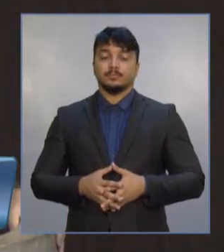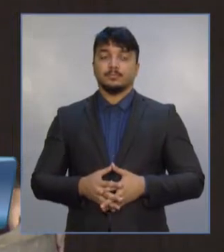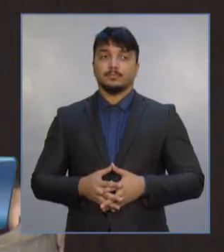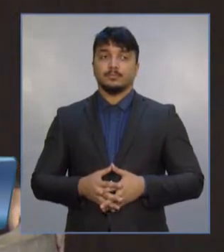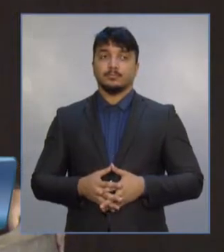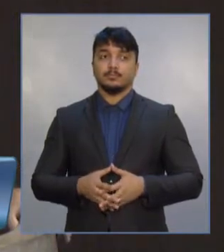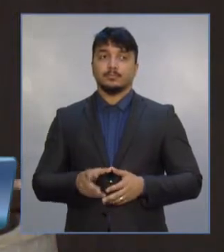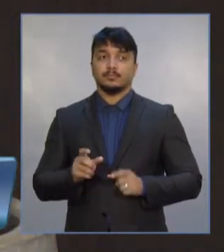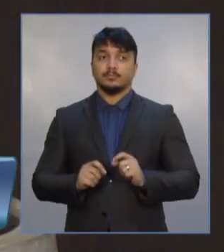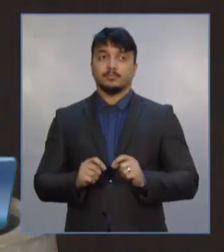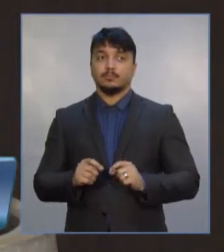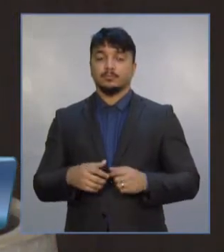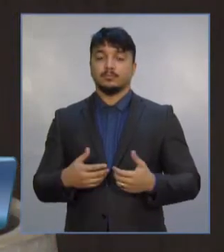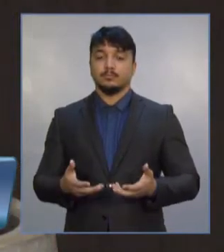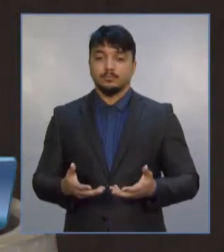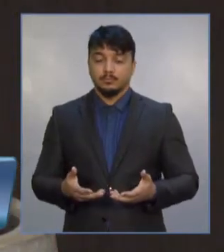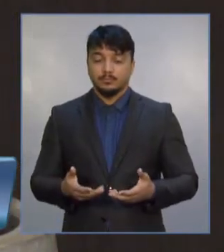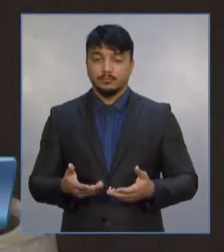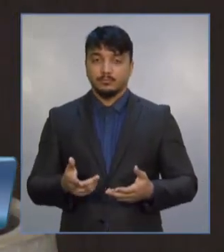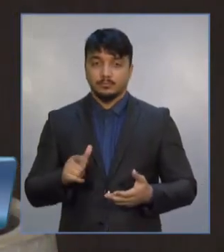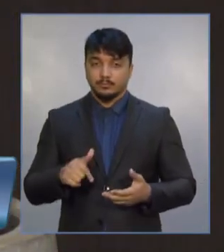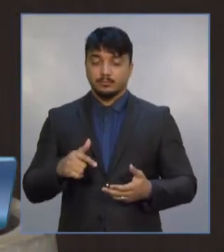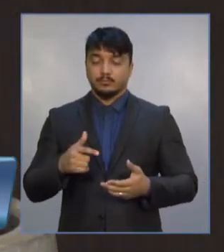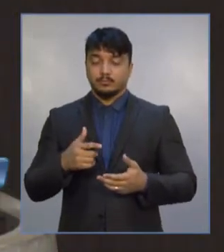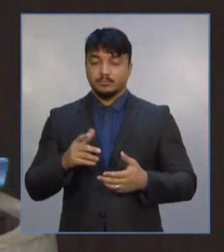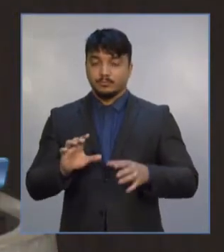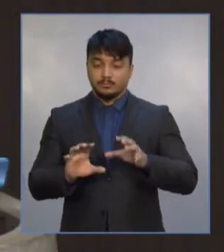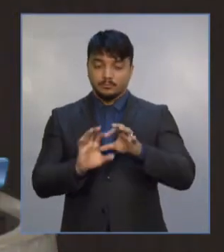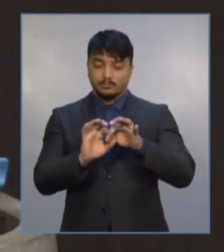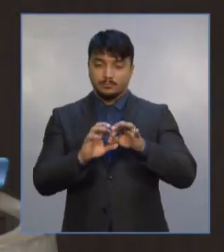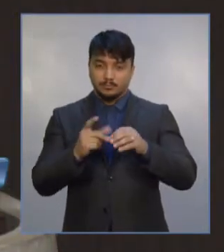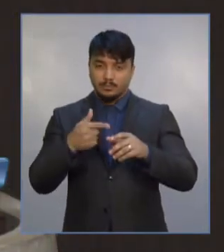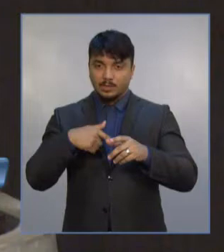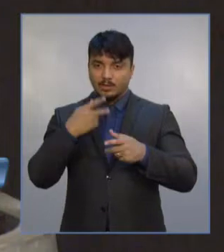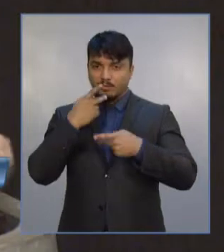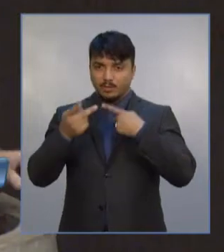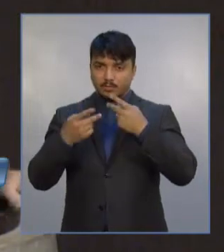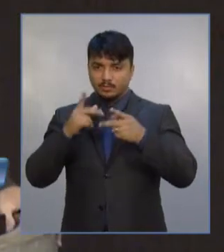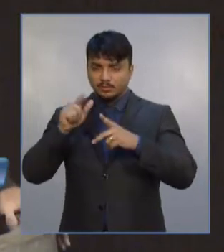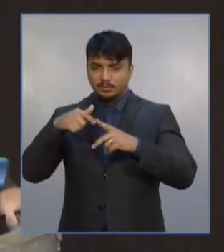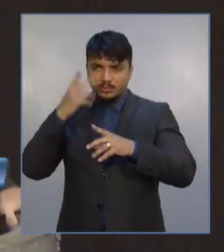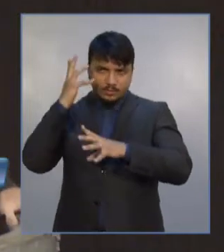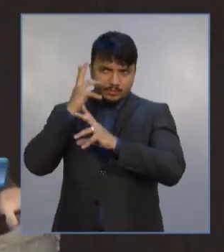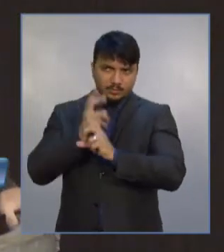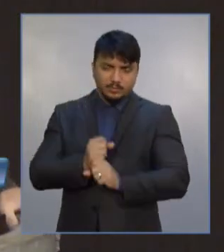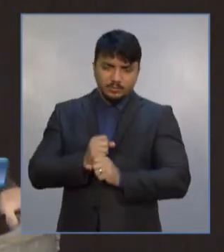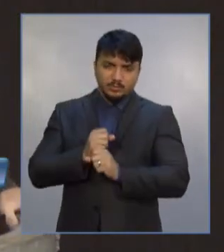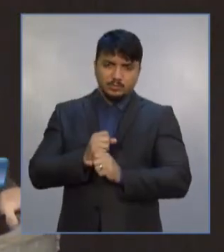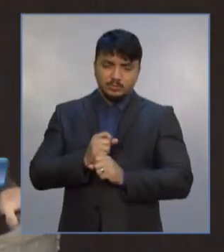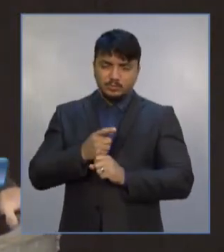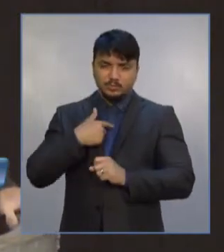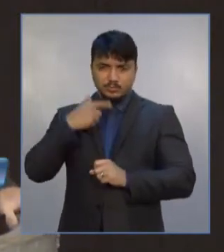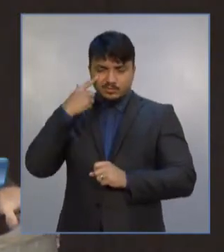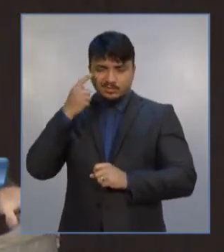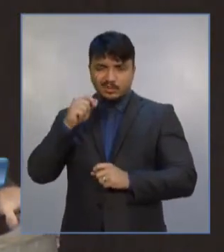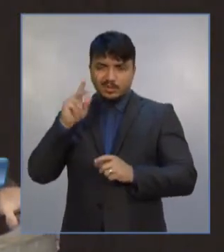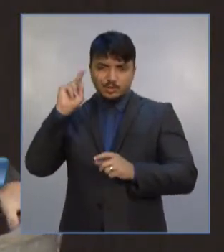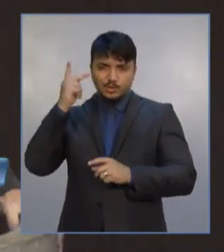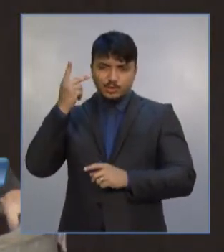também fazer algumas considerações sobre essa polêmica de revisionismo histórico que